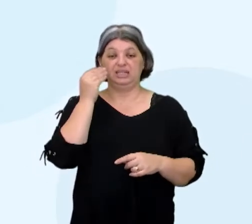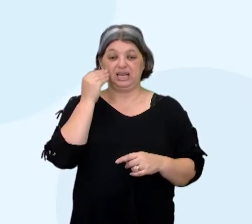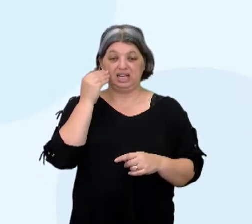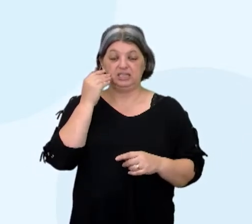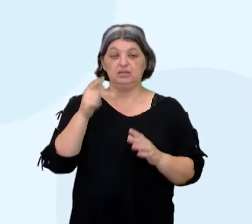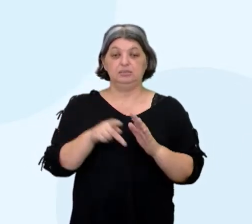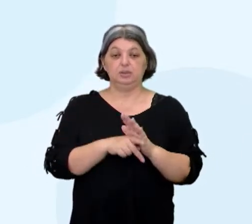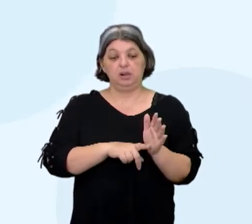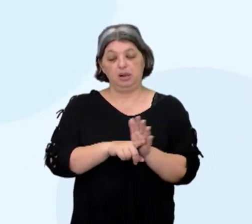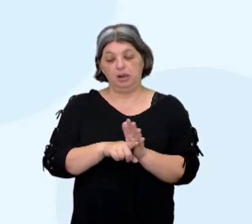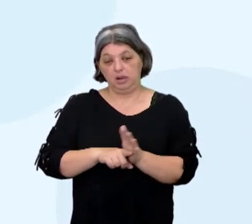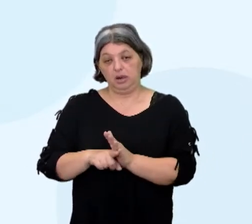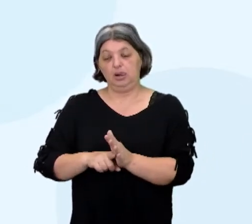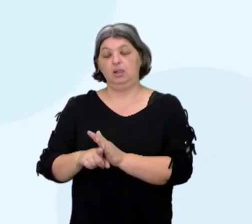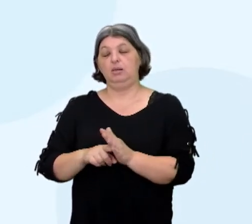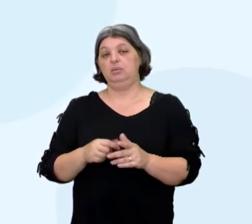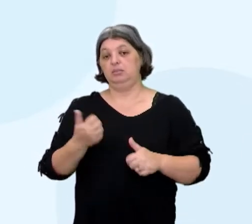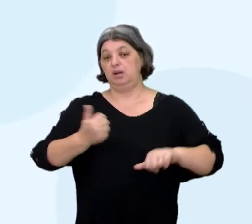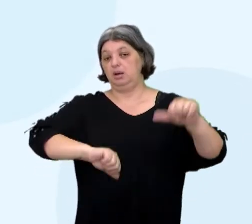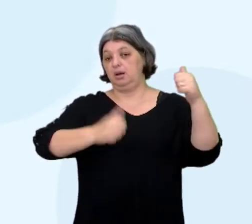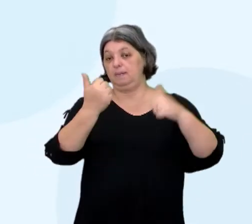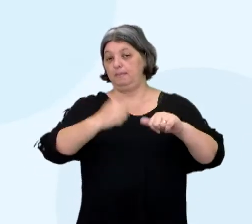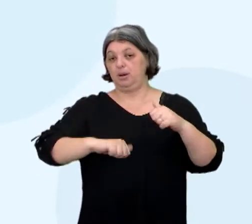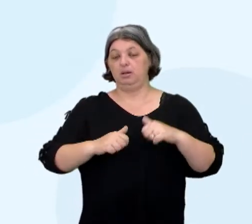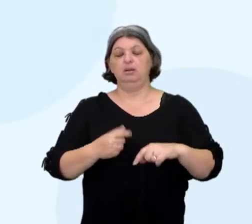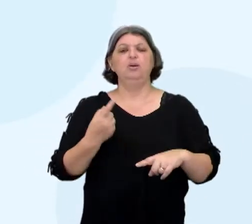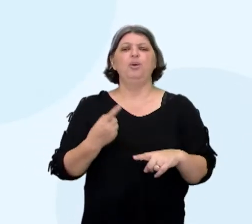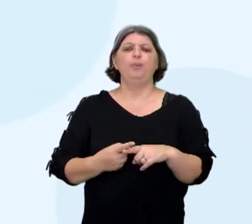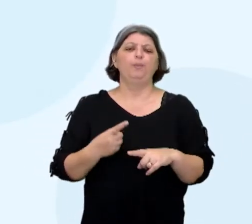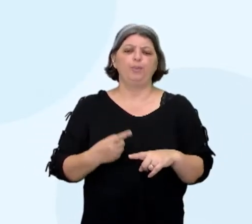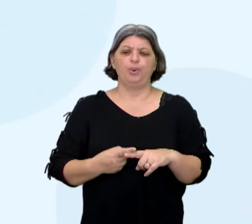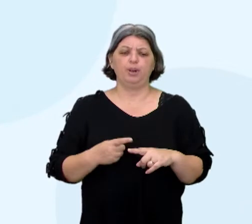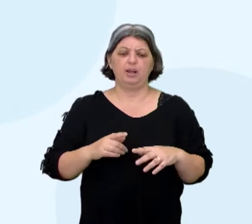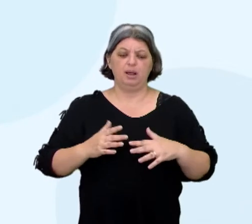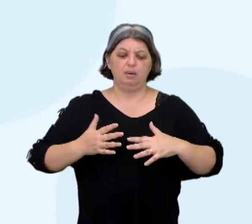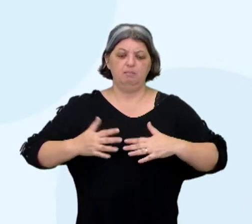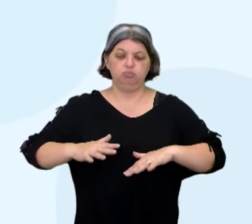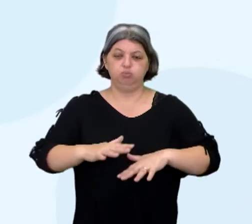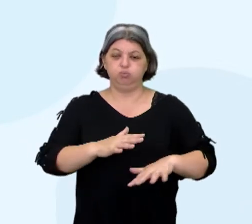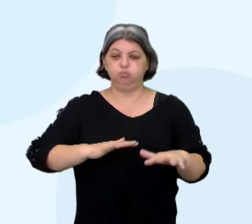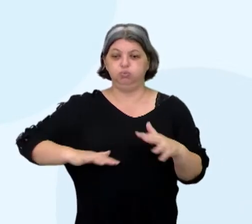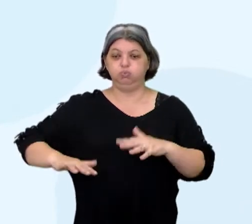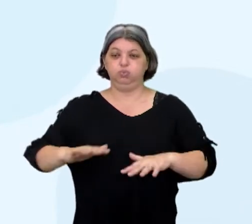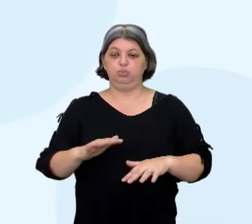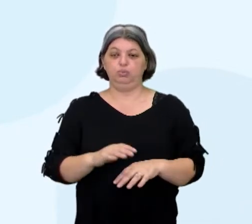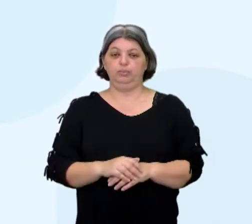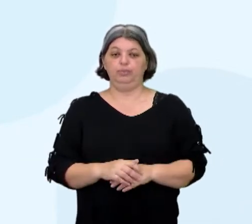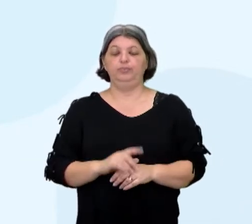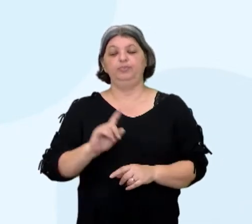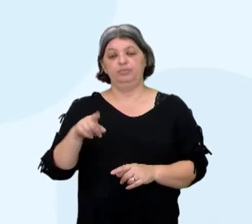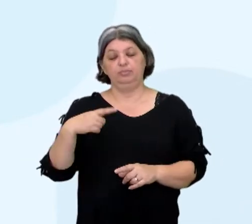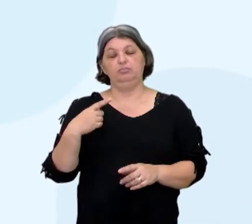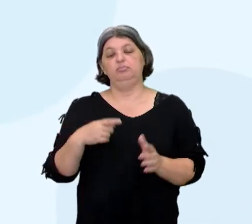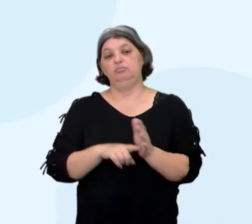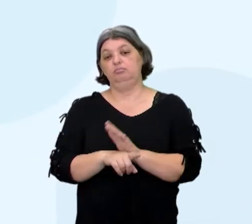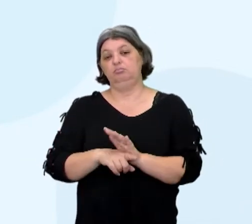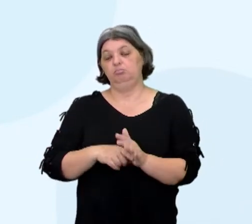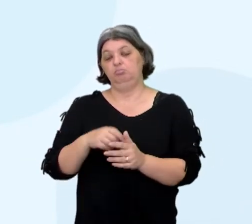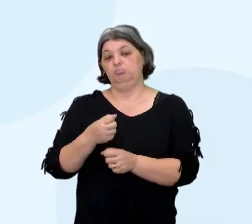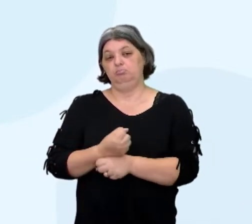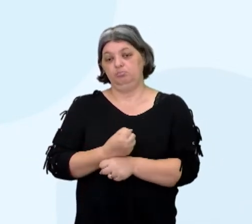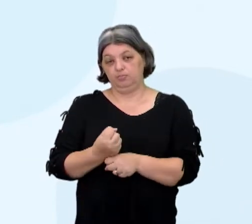aí tremores, buscava aí analisar as causas desses tremores aí. E aí após vários anos aí de observação,